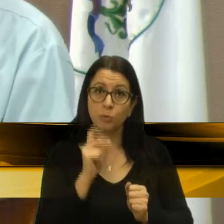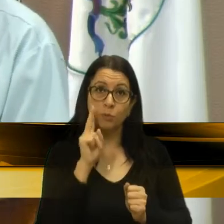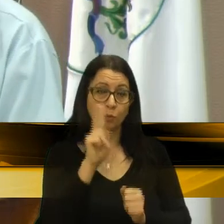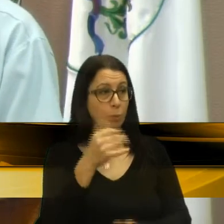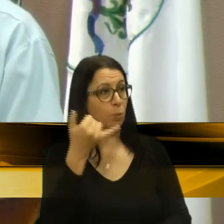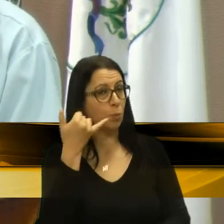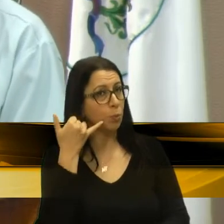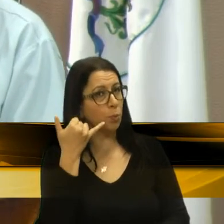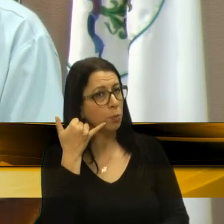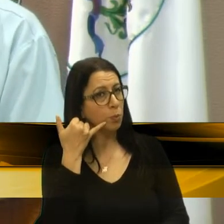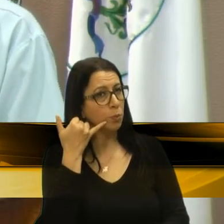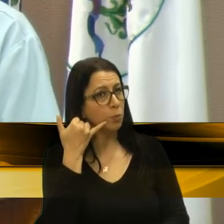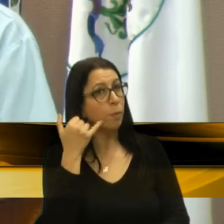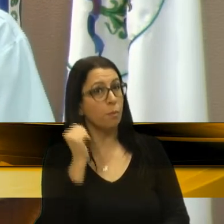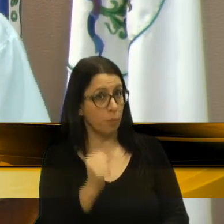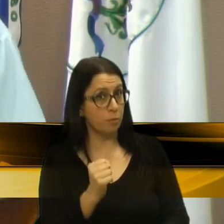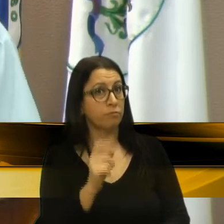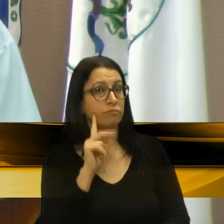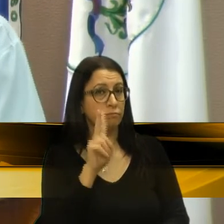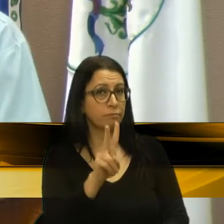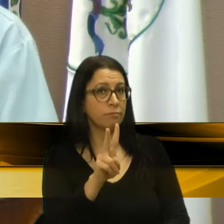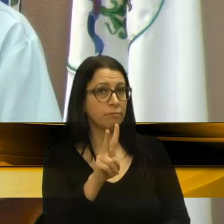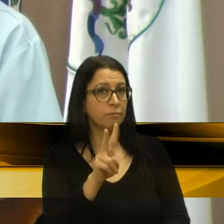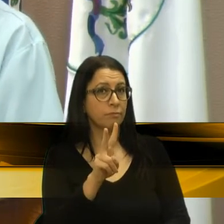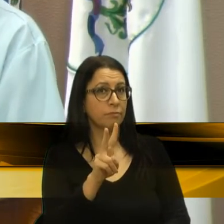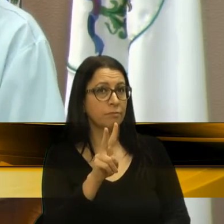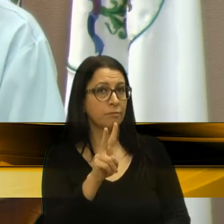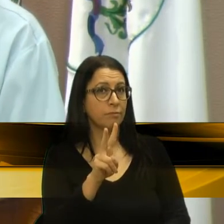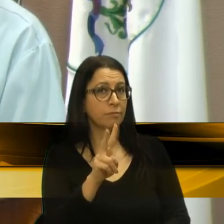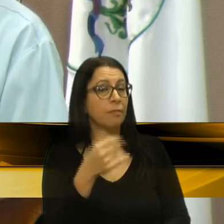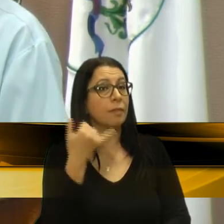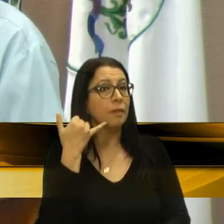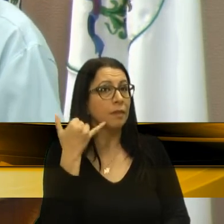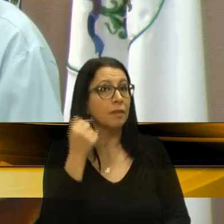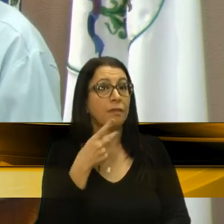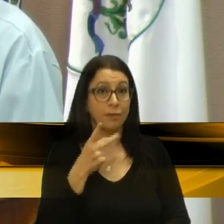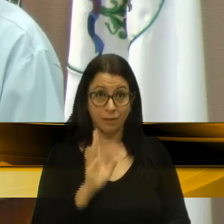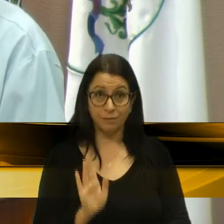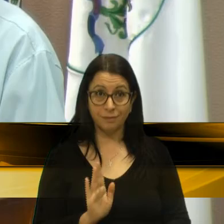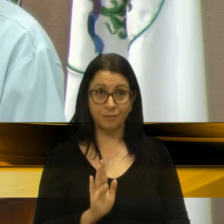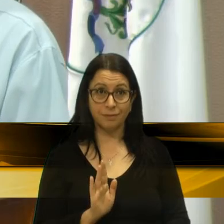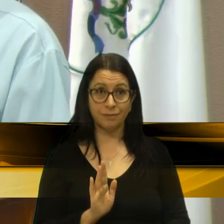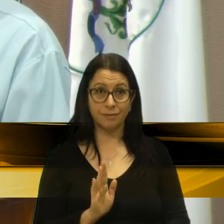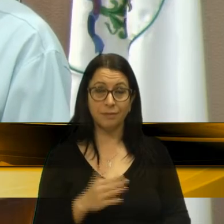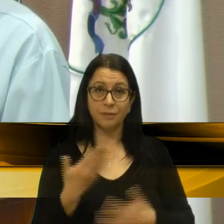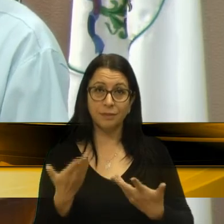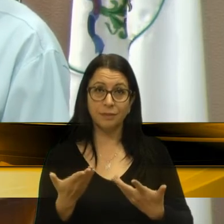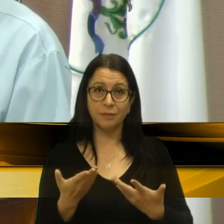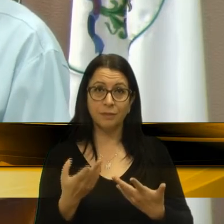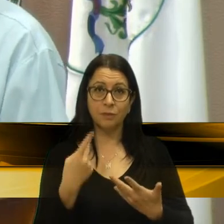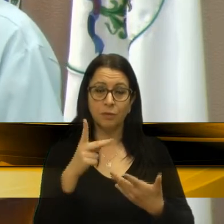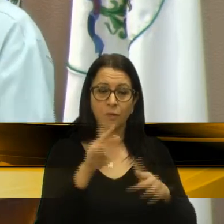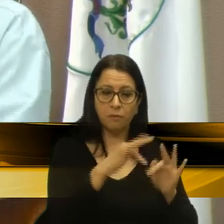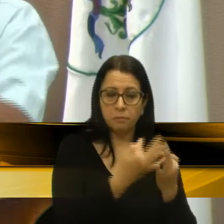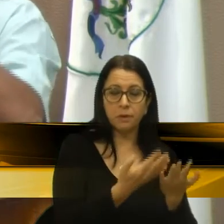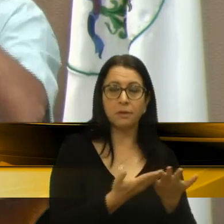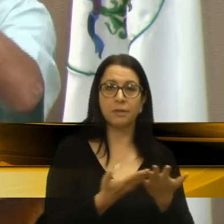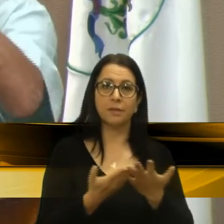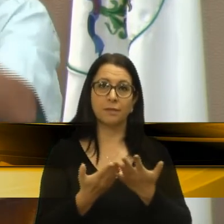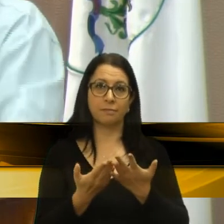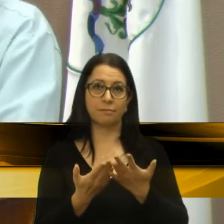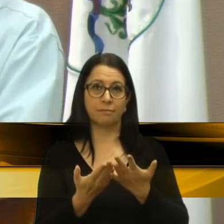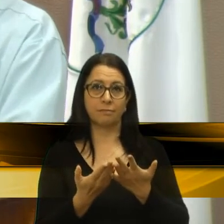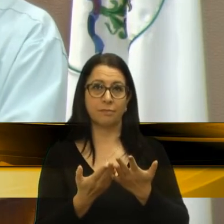telefone nós podemos pegar o telefone e falar com o teu parente quanto a